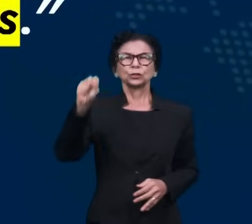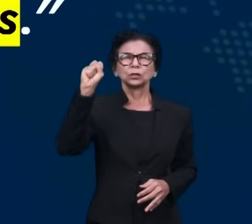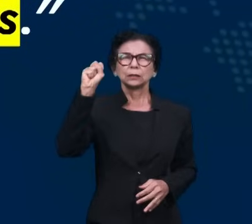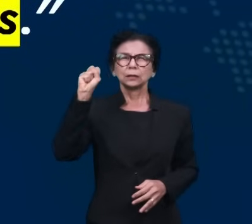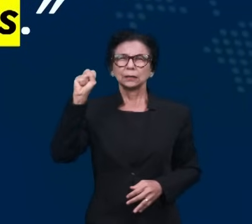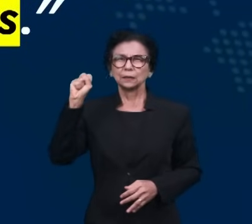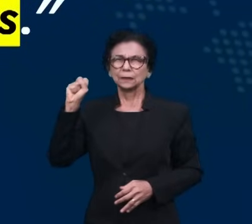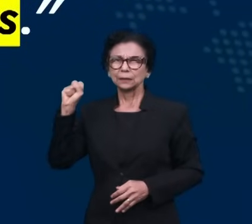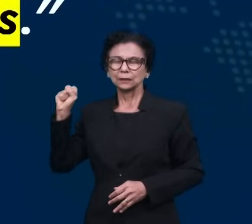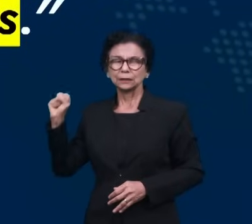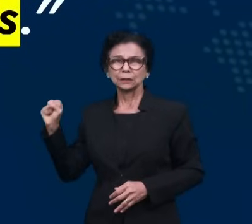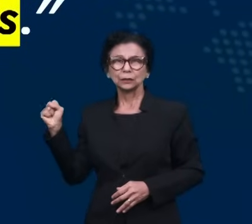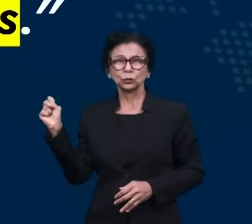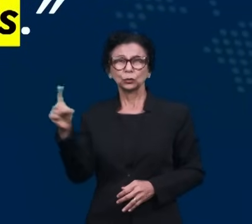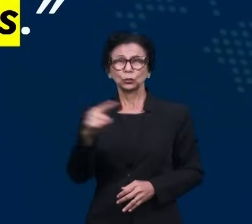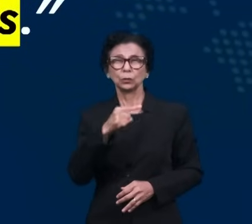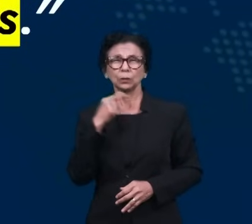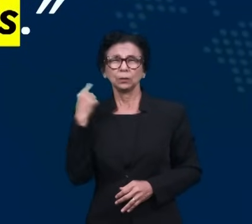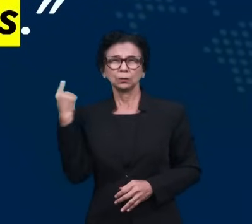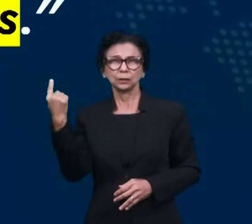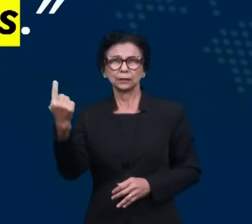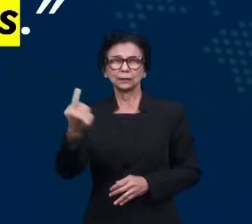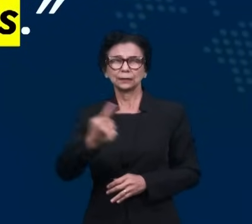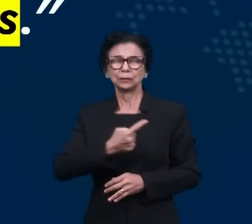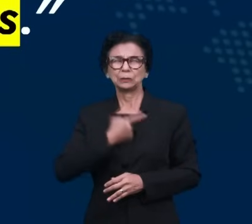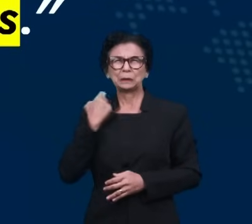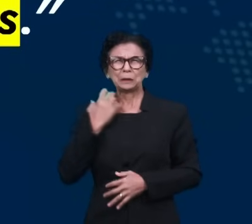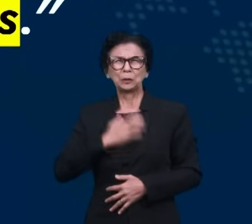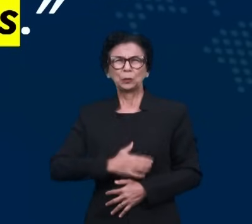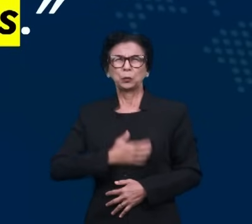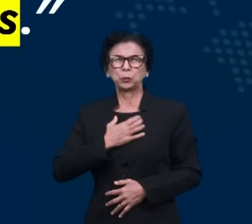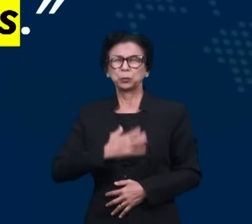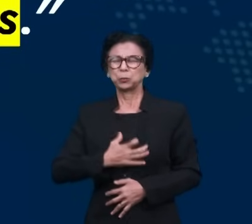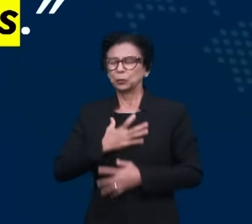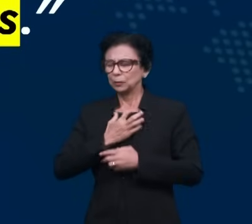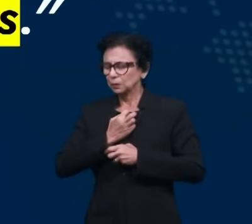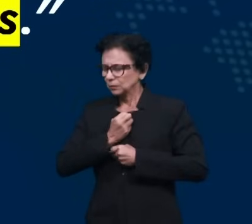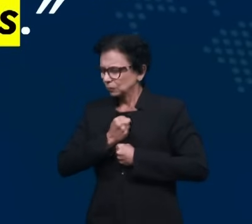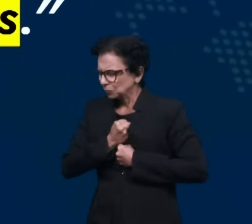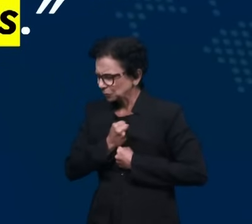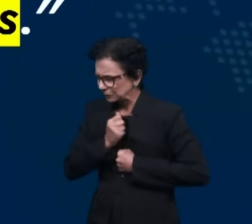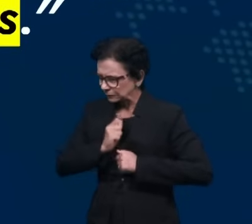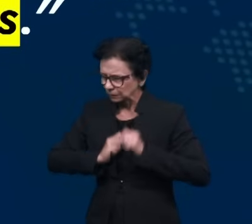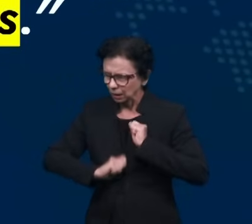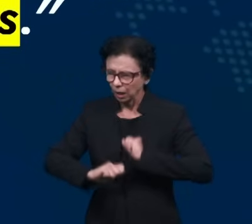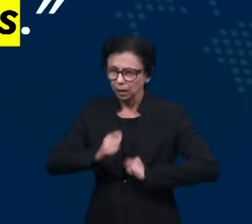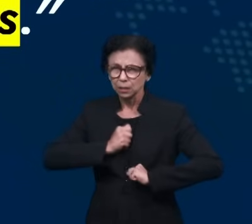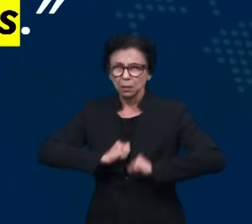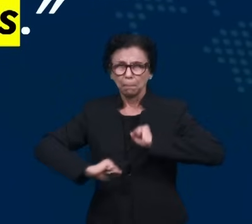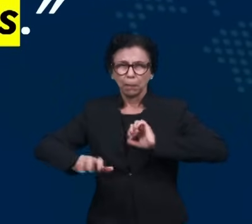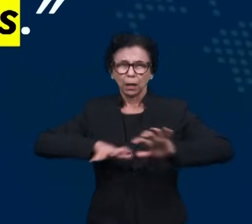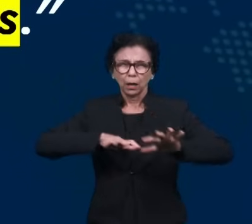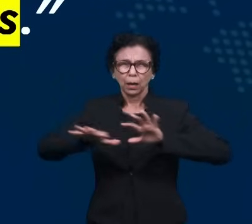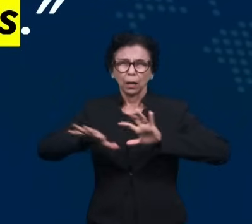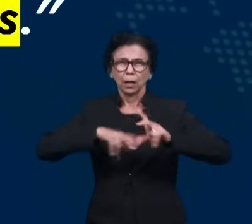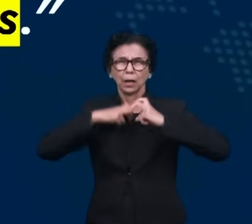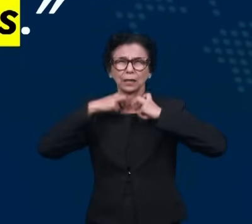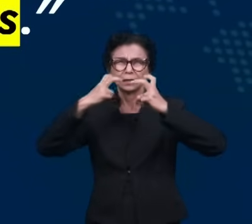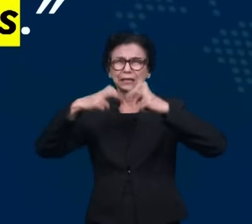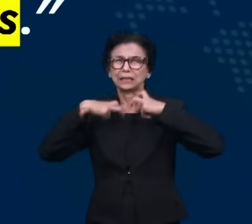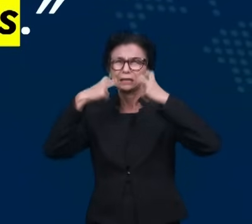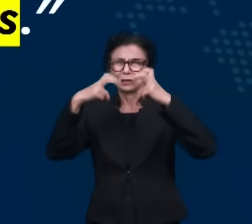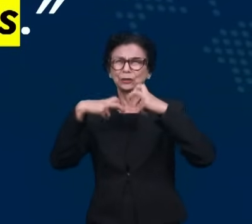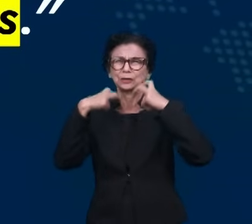de indignação, dia de angústia e de ânsia, dia de alvoroço e de